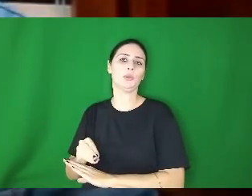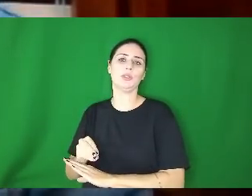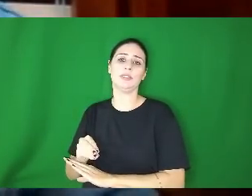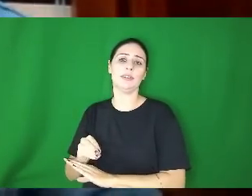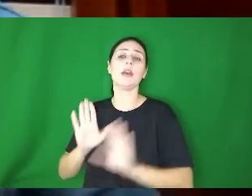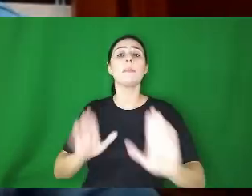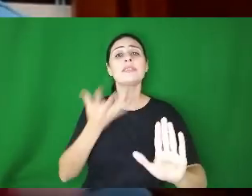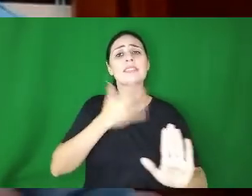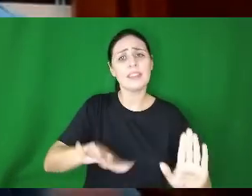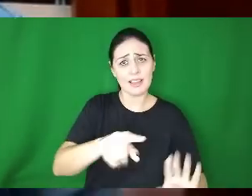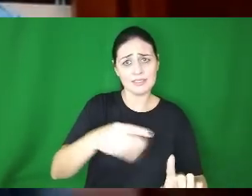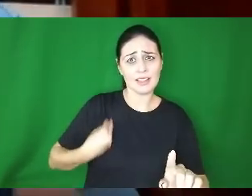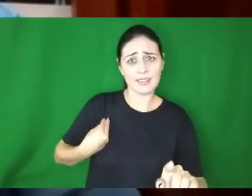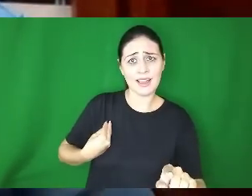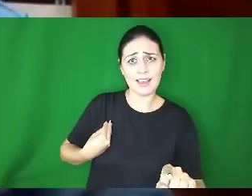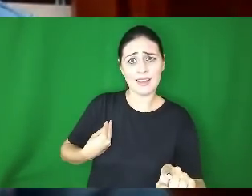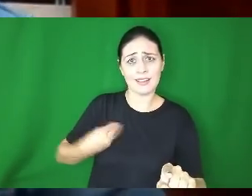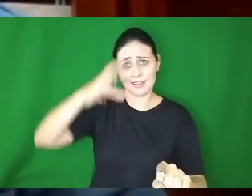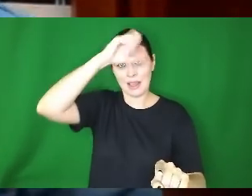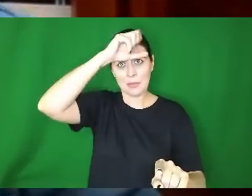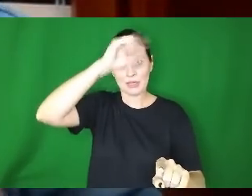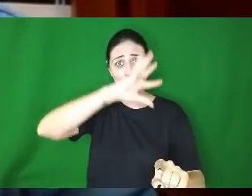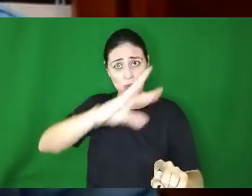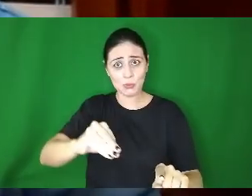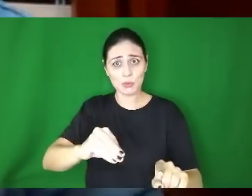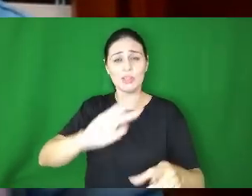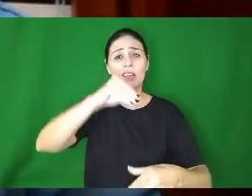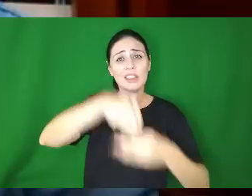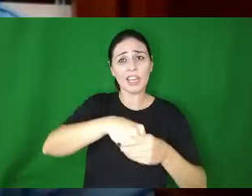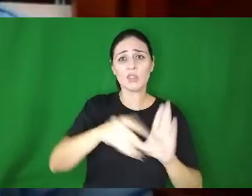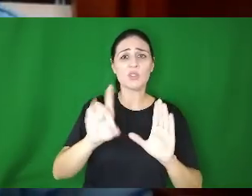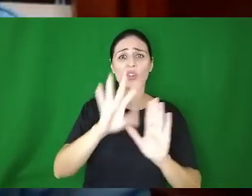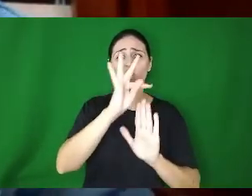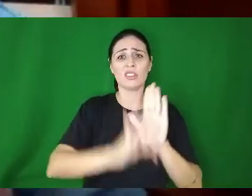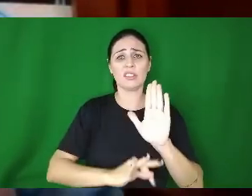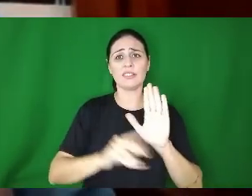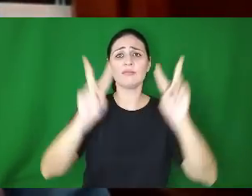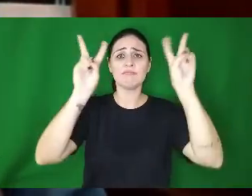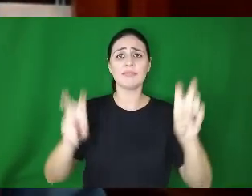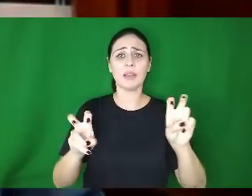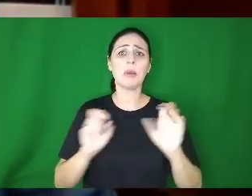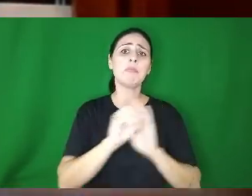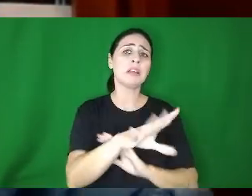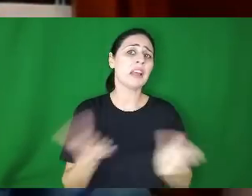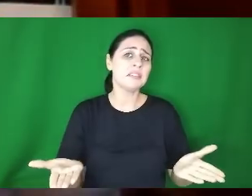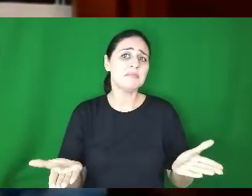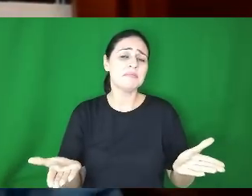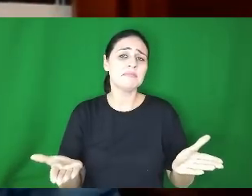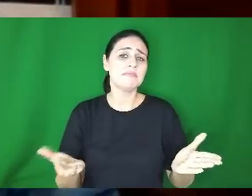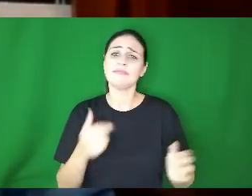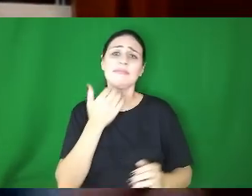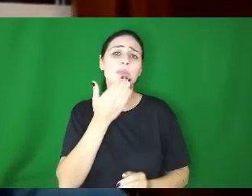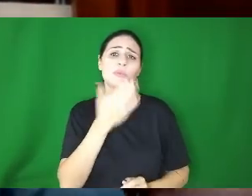um movimento, né, de formação de ações mentais, e que isso não é porque a gente mandou um texto